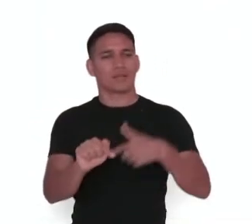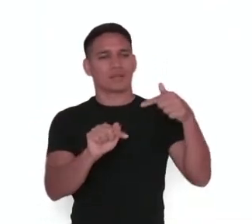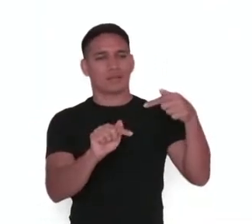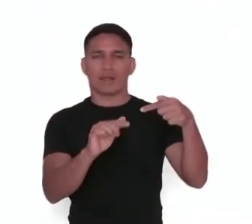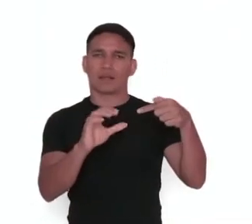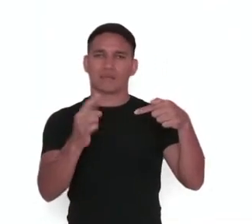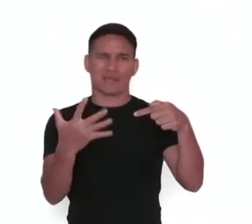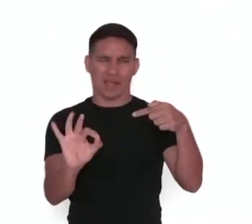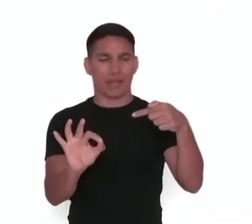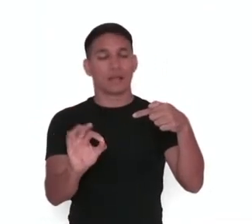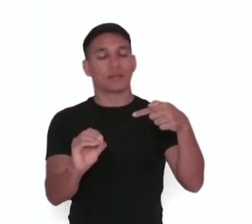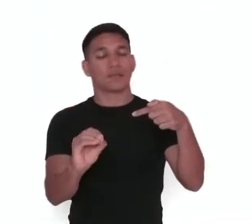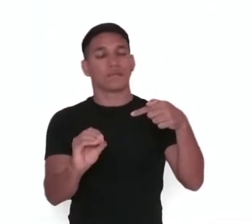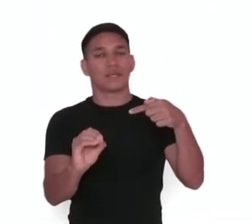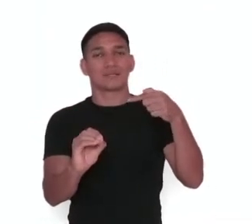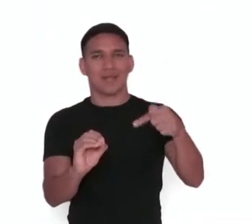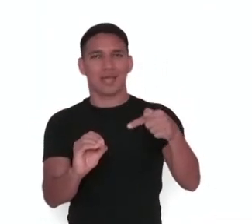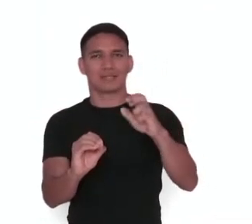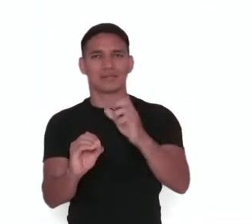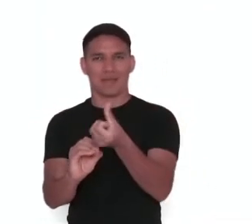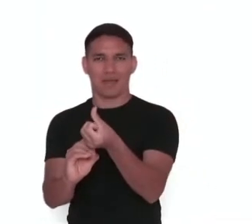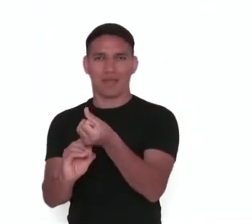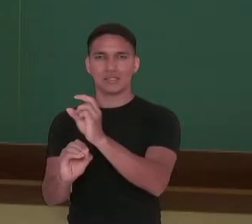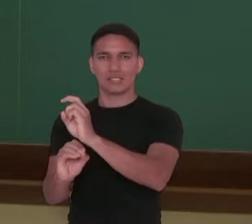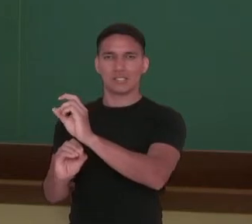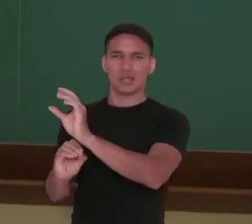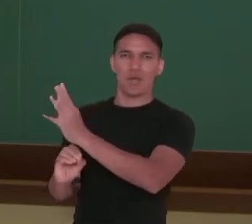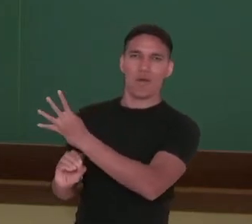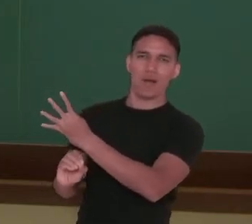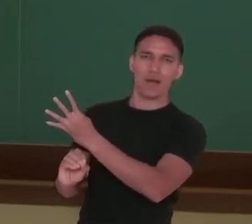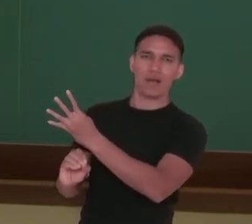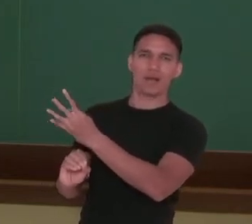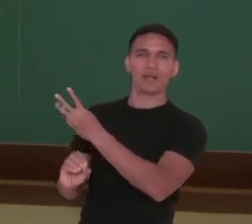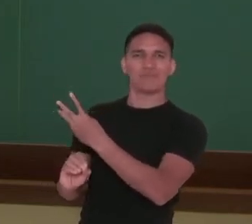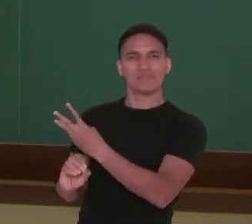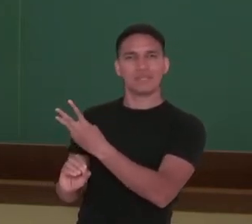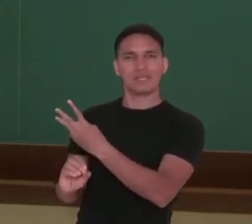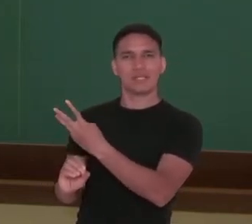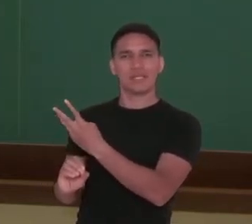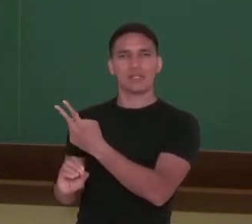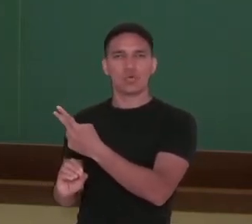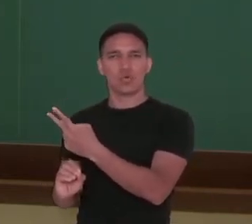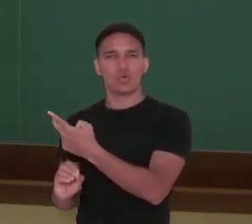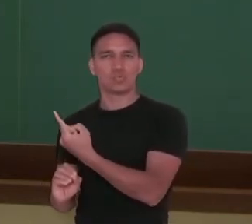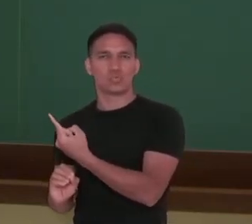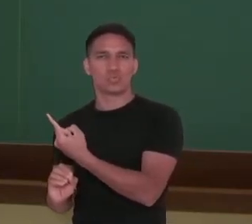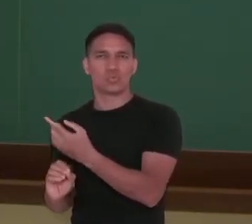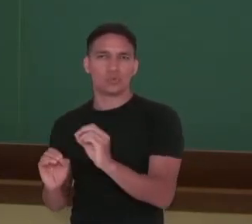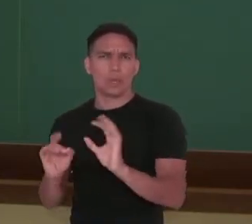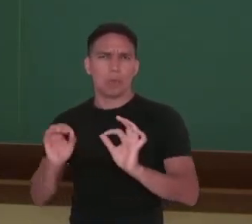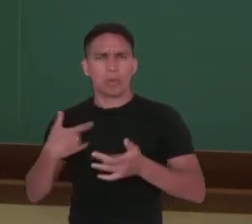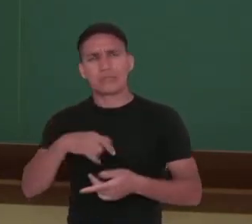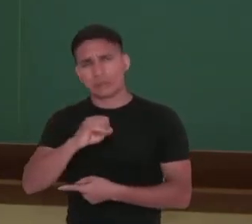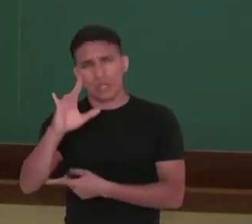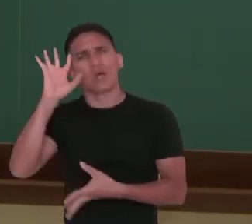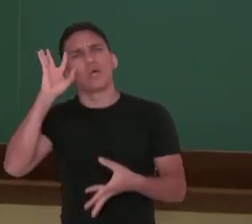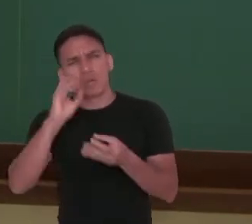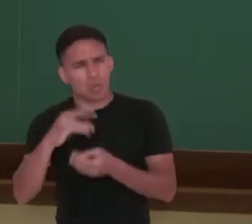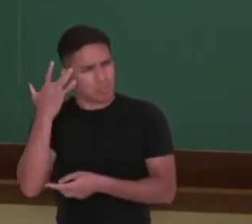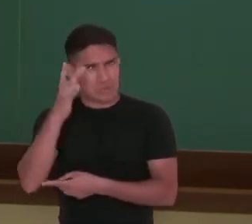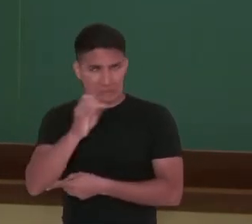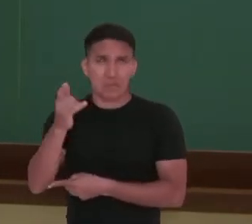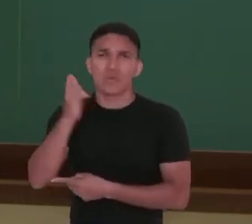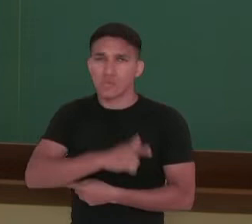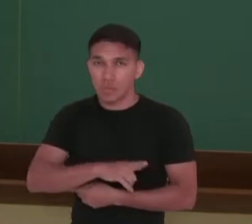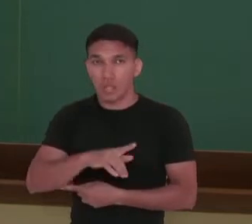5, 4, 3, 2, 1 e 0. Para você compreender a ordem de grandeza, ó, não sei se você lembra disso, eu espero